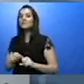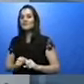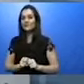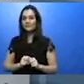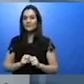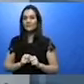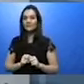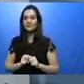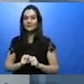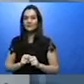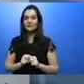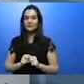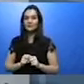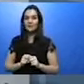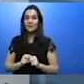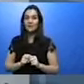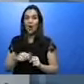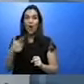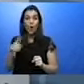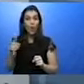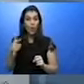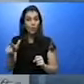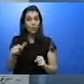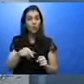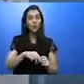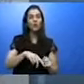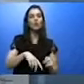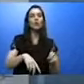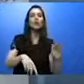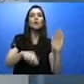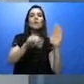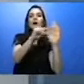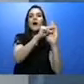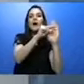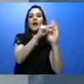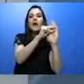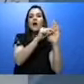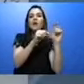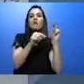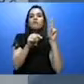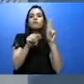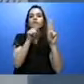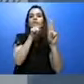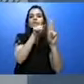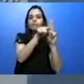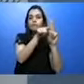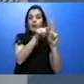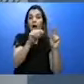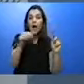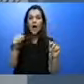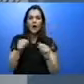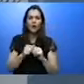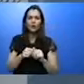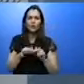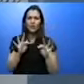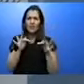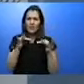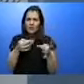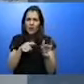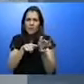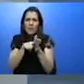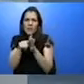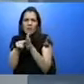sobre isso já. Outro parágrafo, letra maiúscula. A última análise da Mona